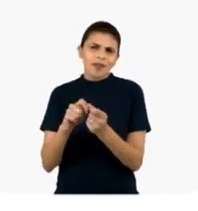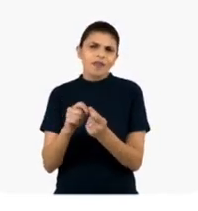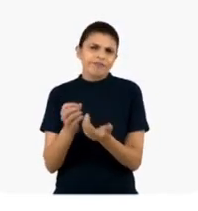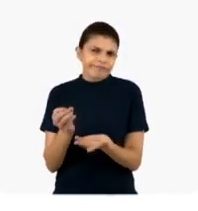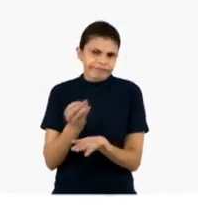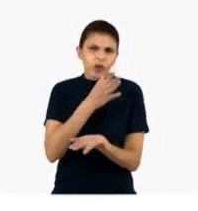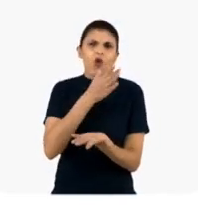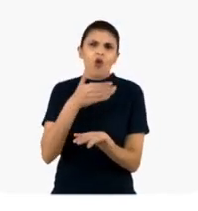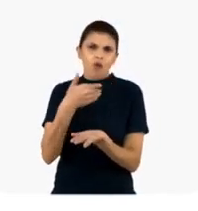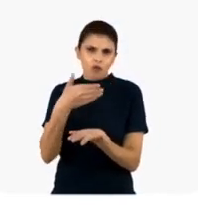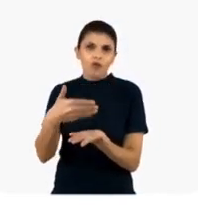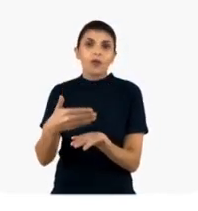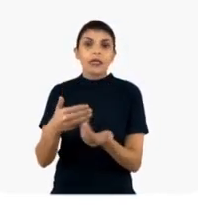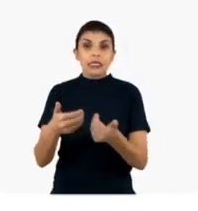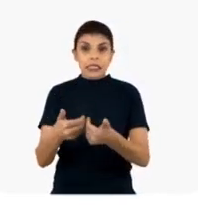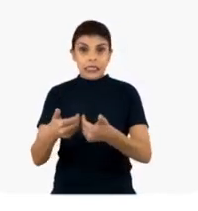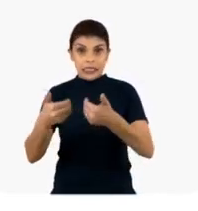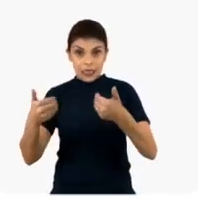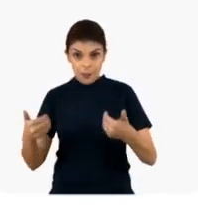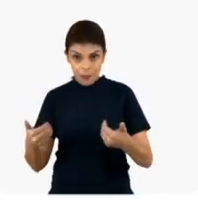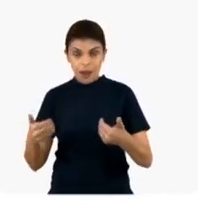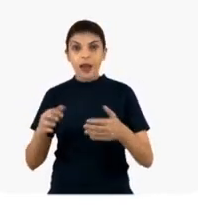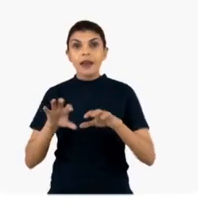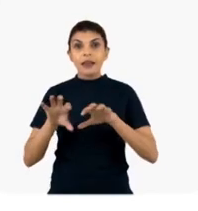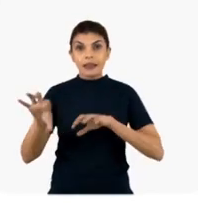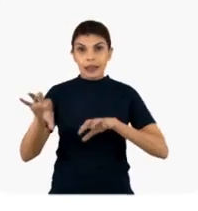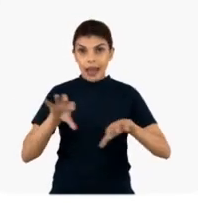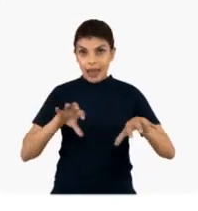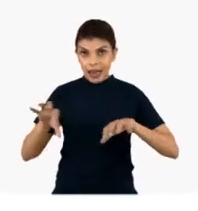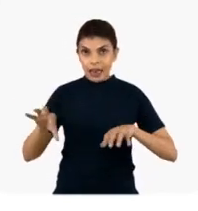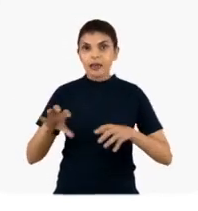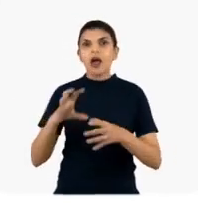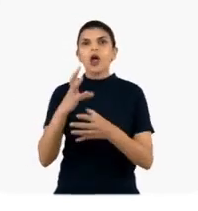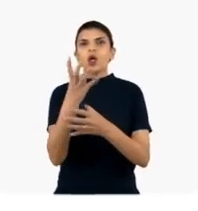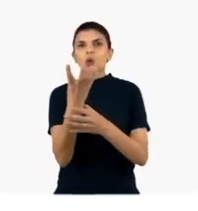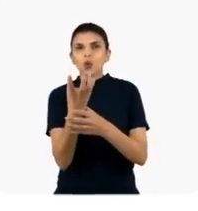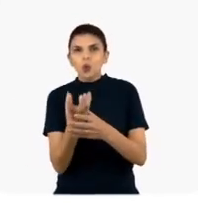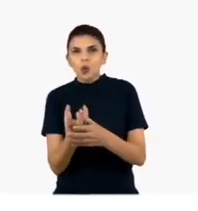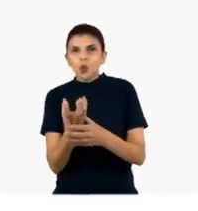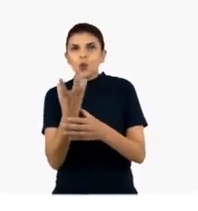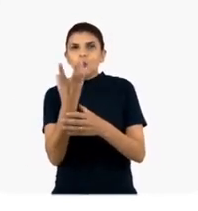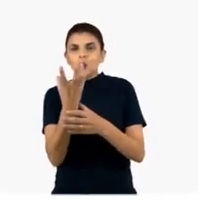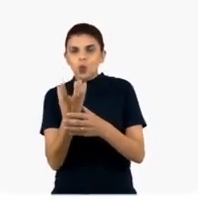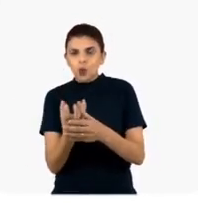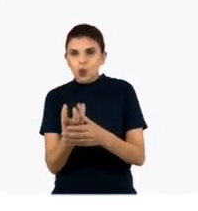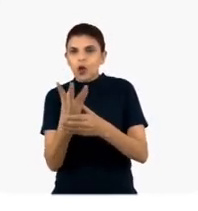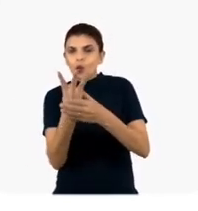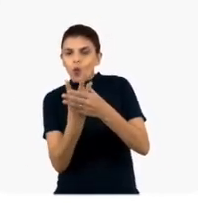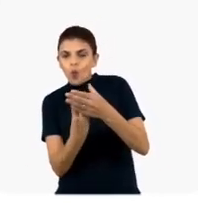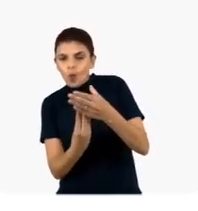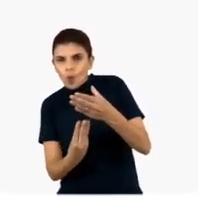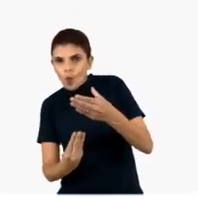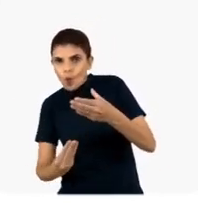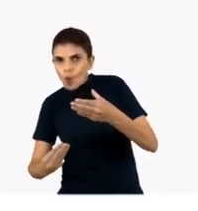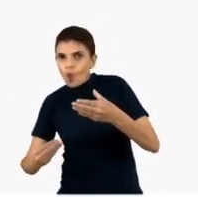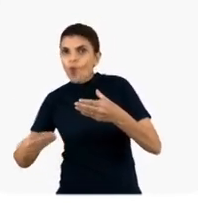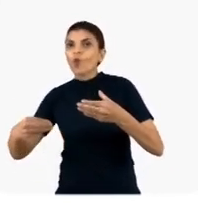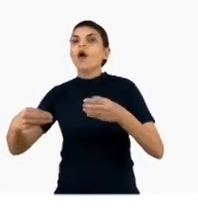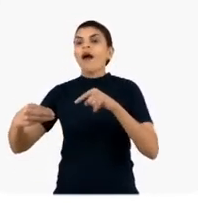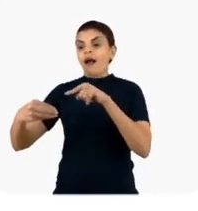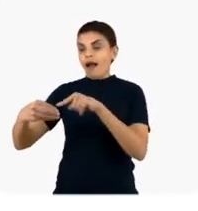tanto meio fresco, né? Separamos, existem diferentes técnicas de separação, como centrifugação, filtração,